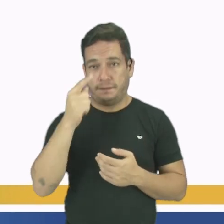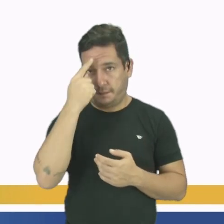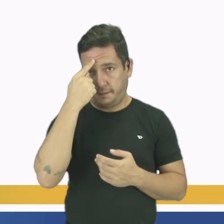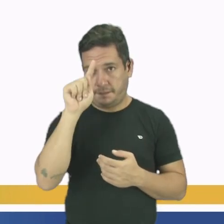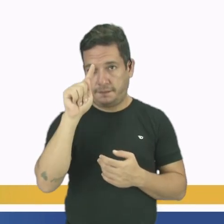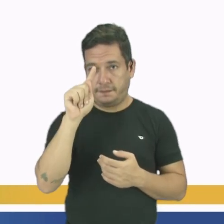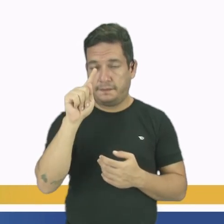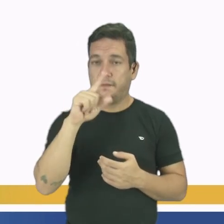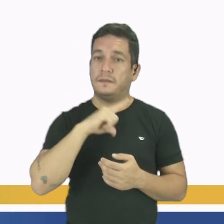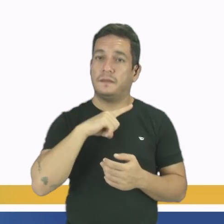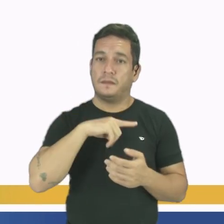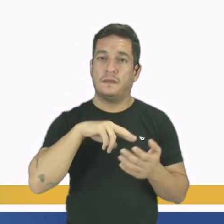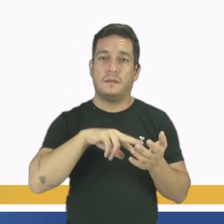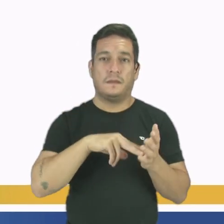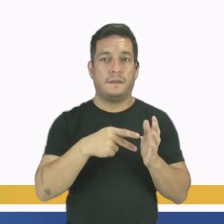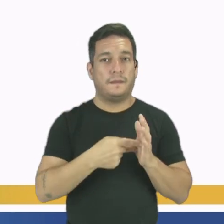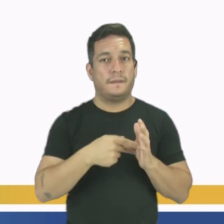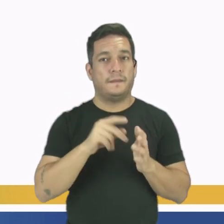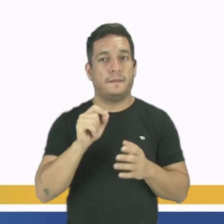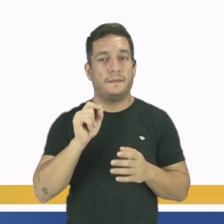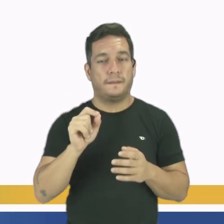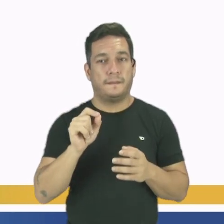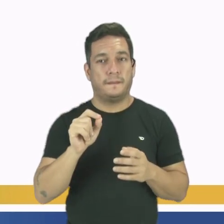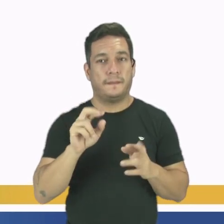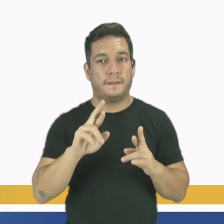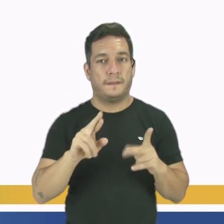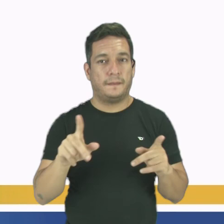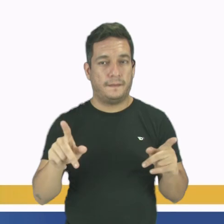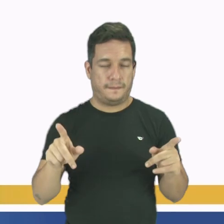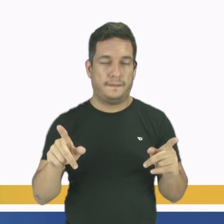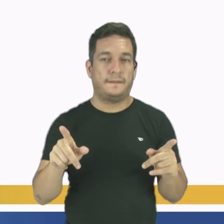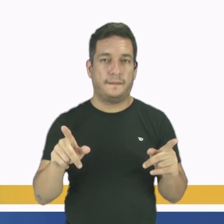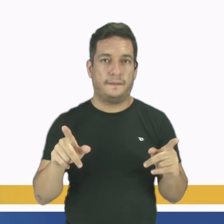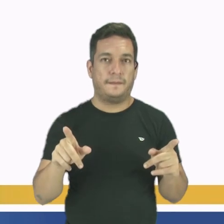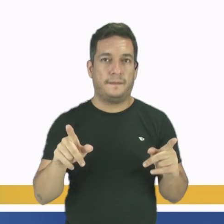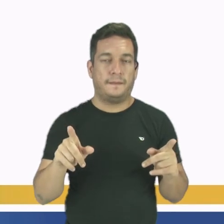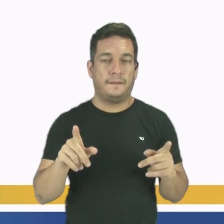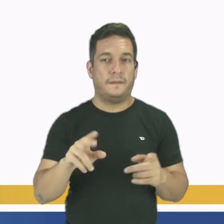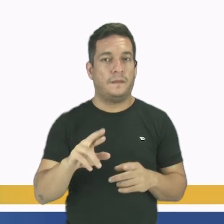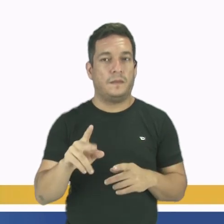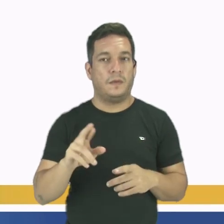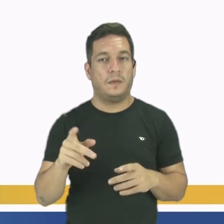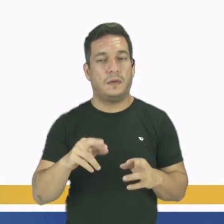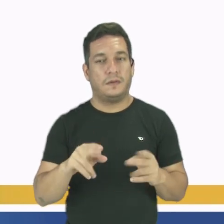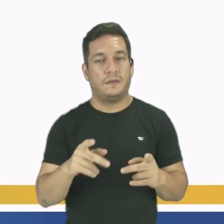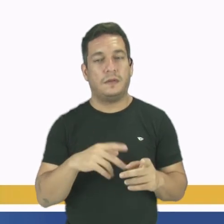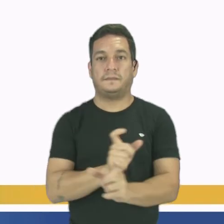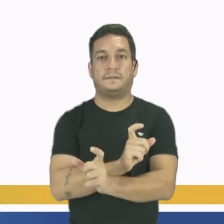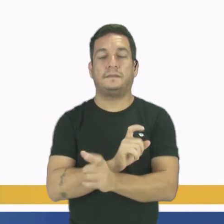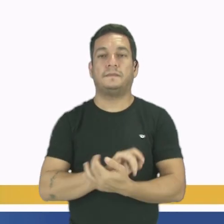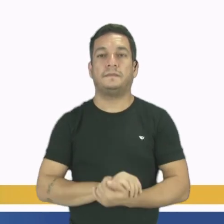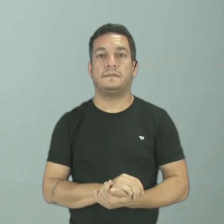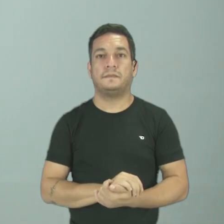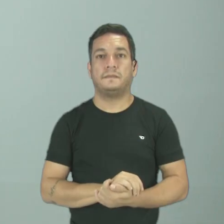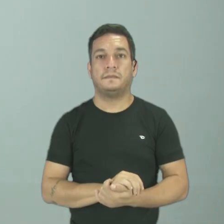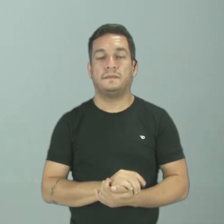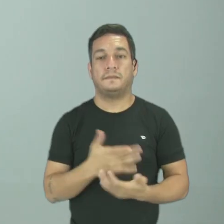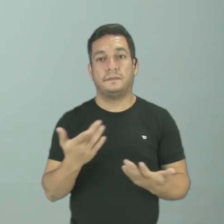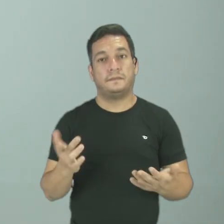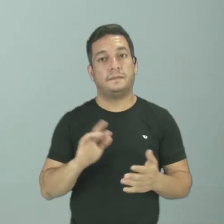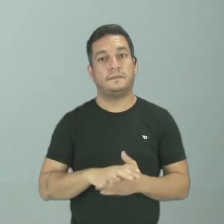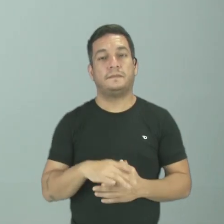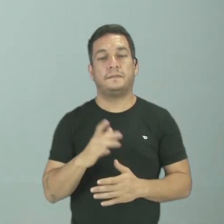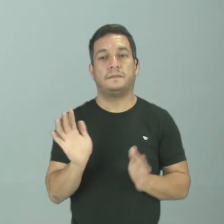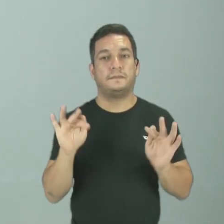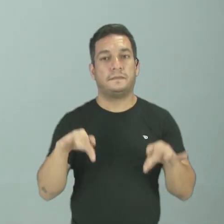ideias aí que têm sentidos totalmente contrários e não somente diferentes, entendeu? Então é isso, com isso a